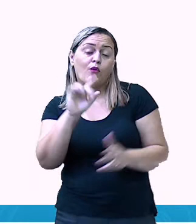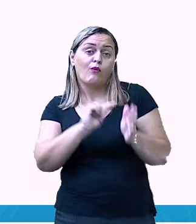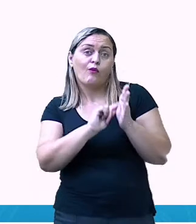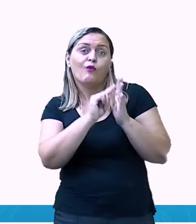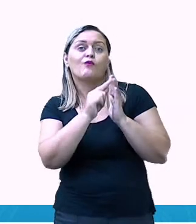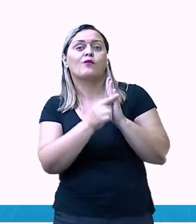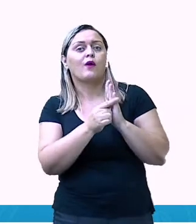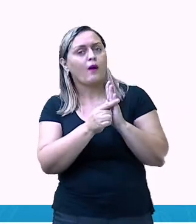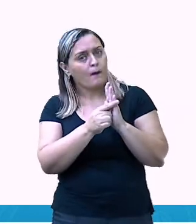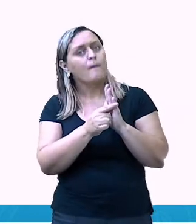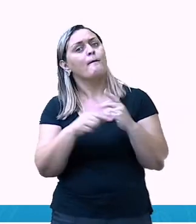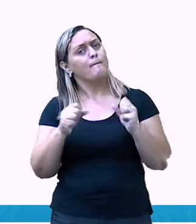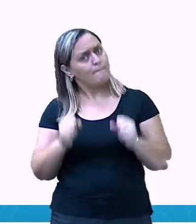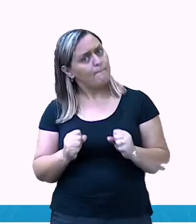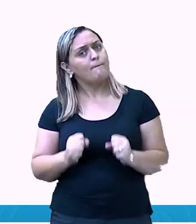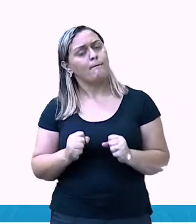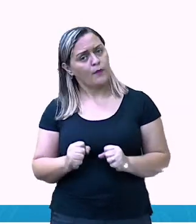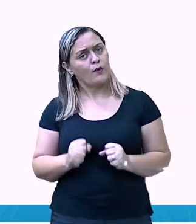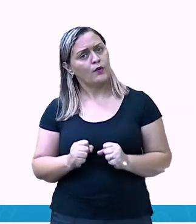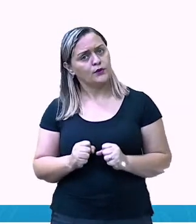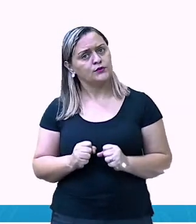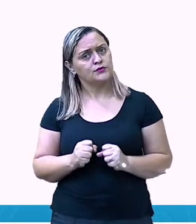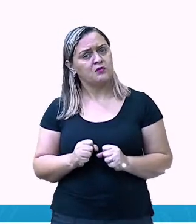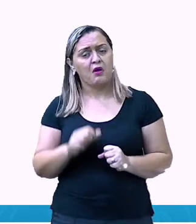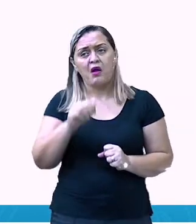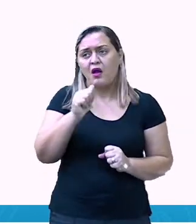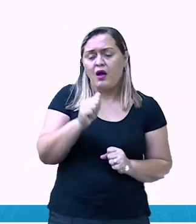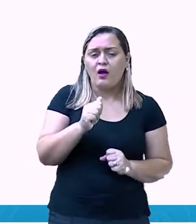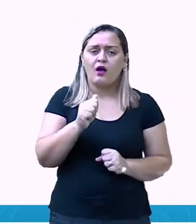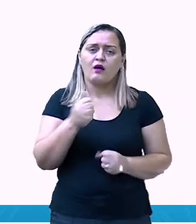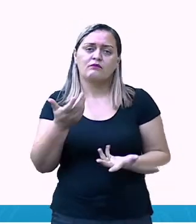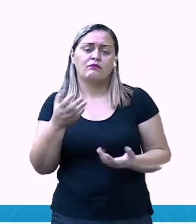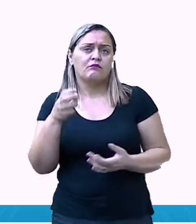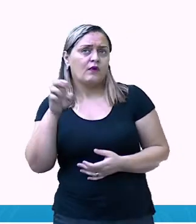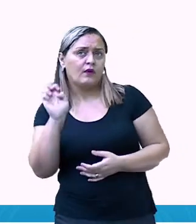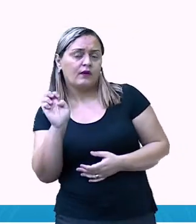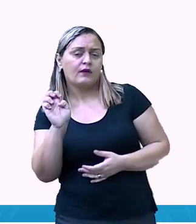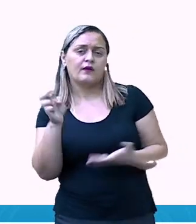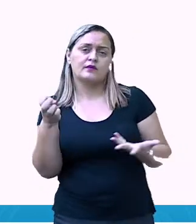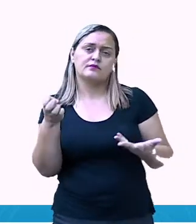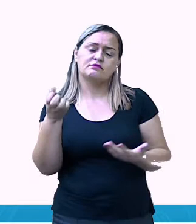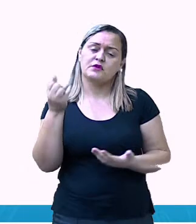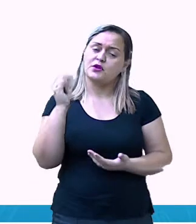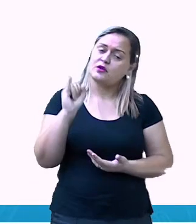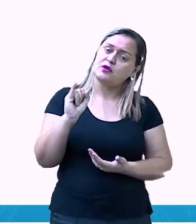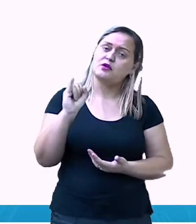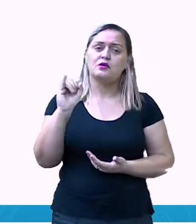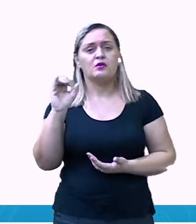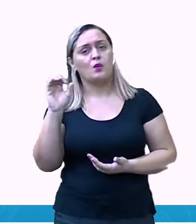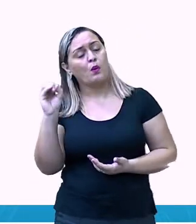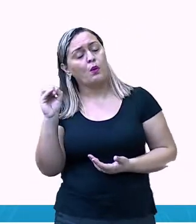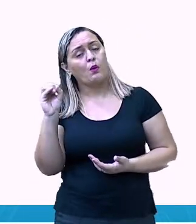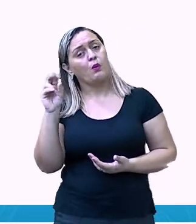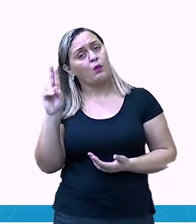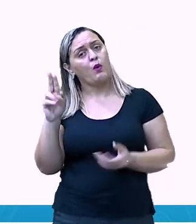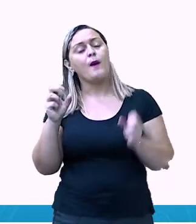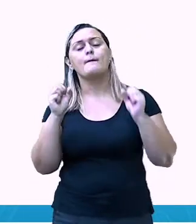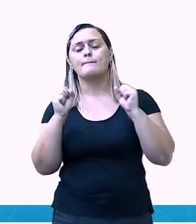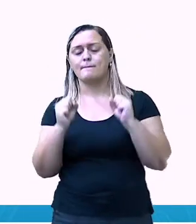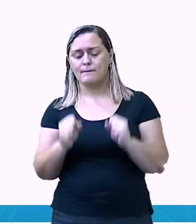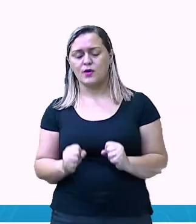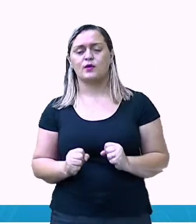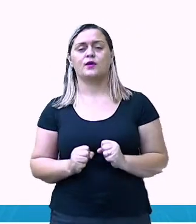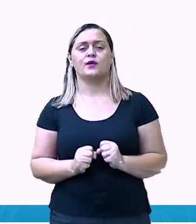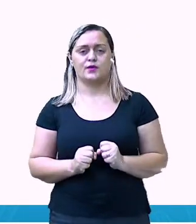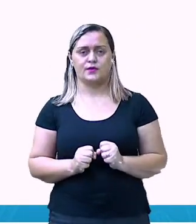com a letra E, com a letra I, com a letra O, com a letra U. Grave isso.